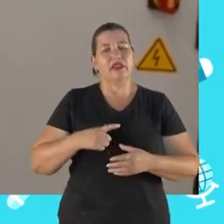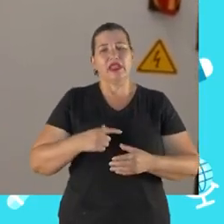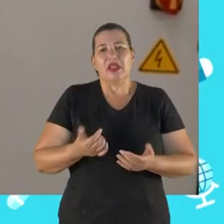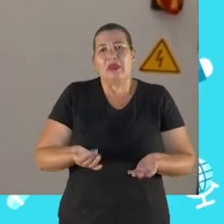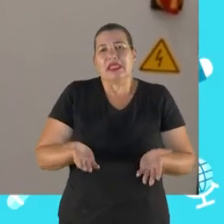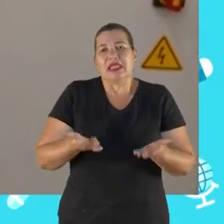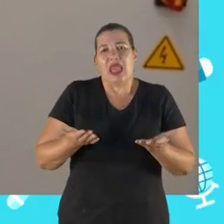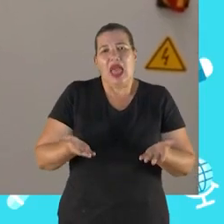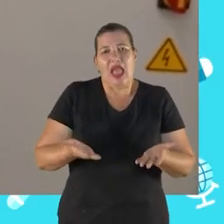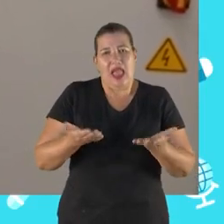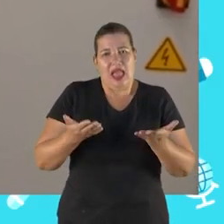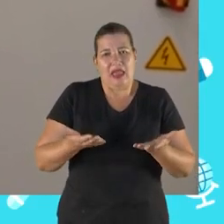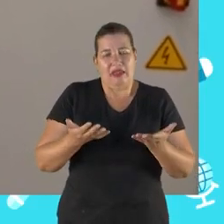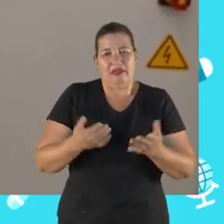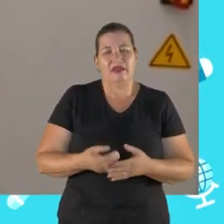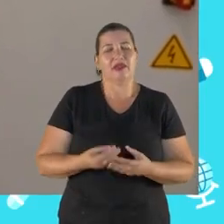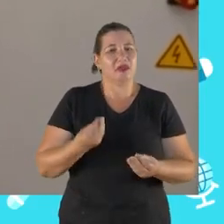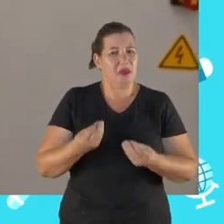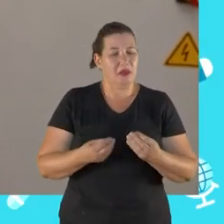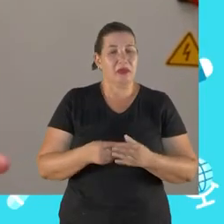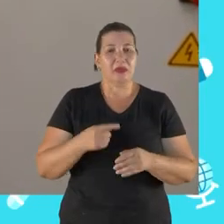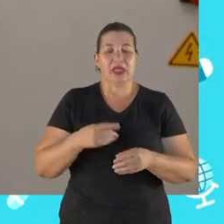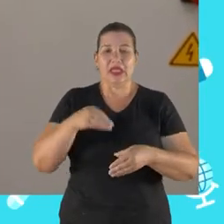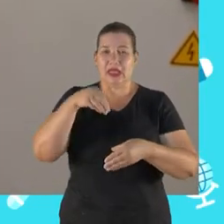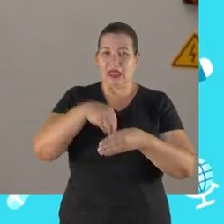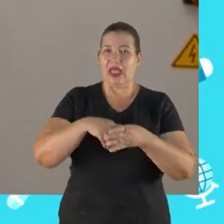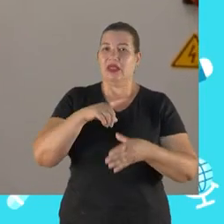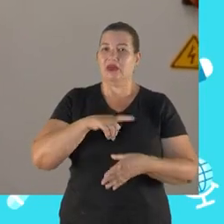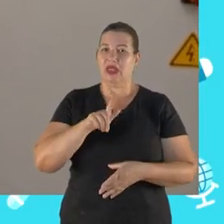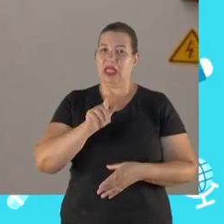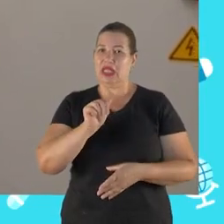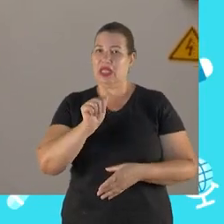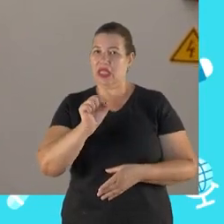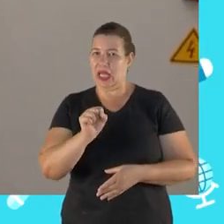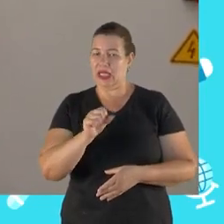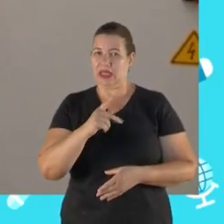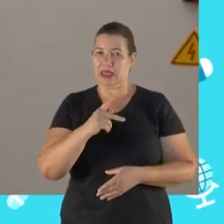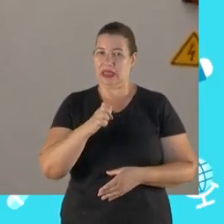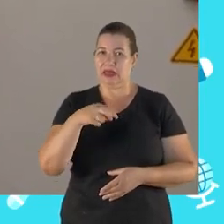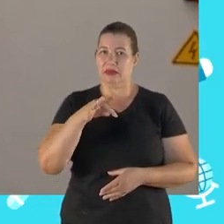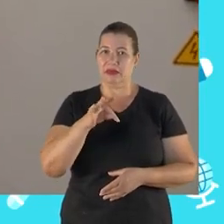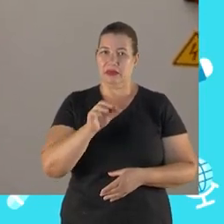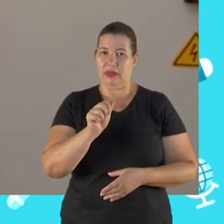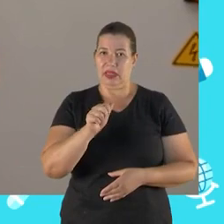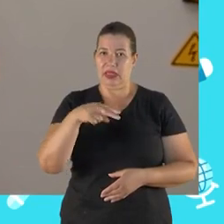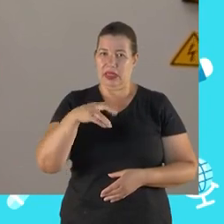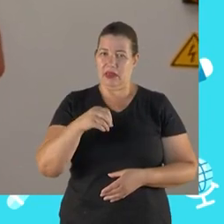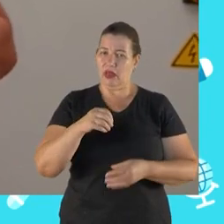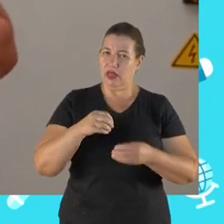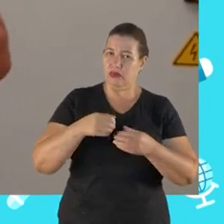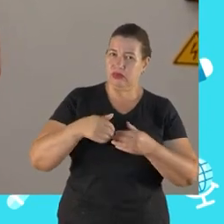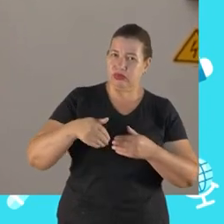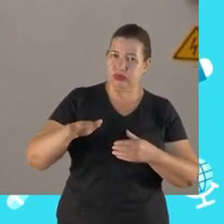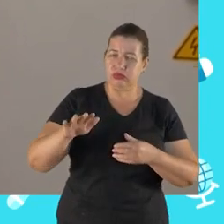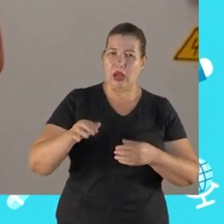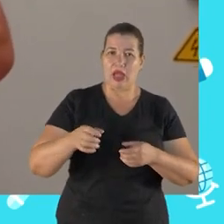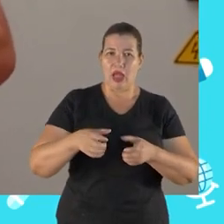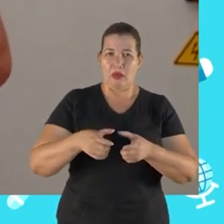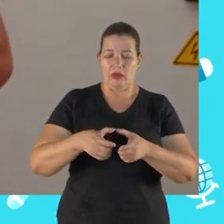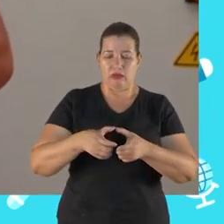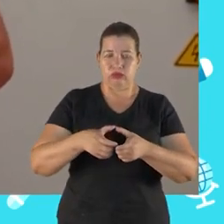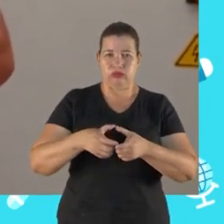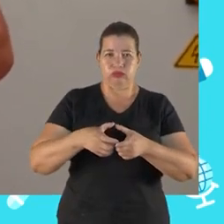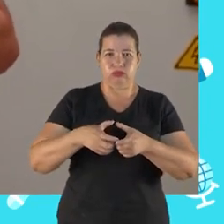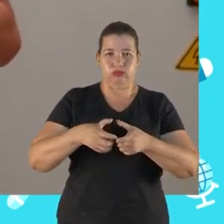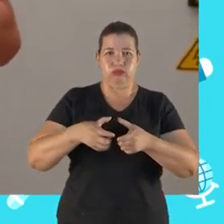vão perdendo densidade, vão ficando levinhas. Como é que isso acontece? O gás que tem dentro, o pentano, ele vai começar a sair e com isso